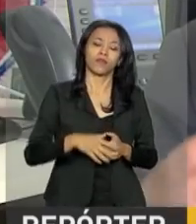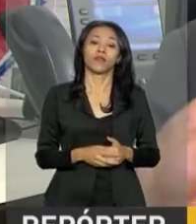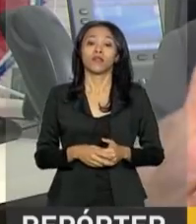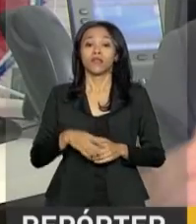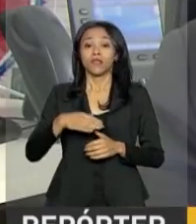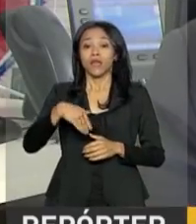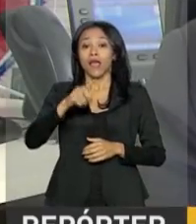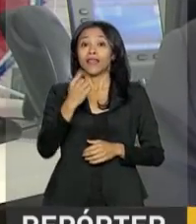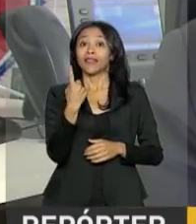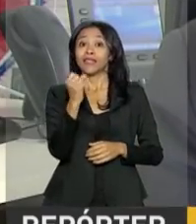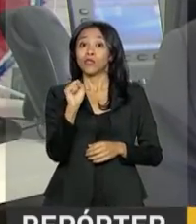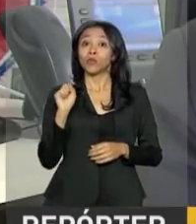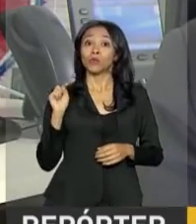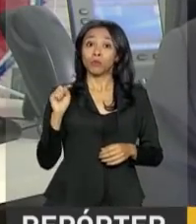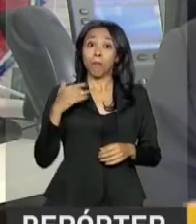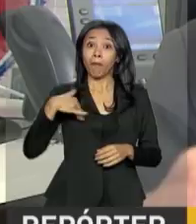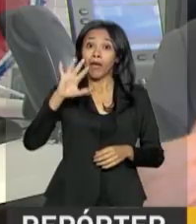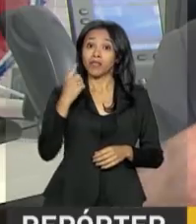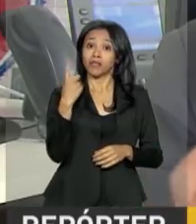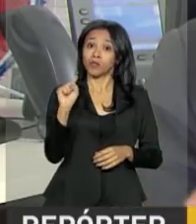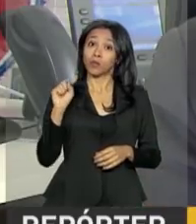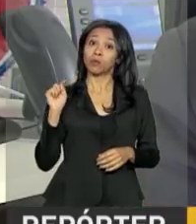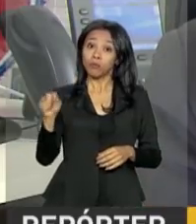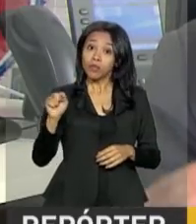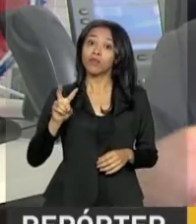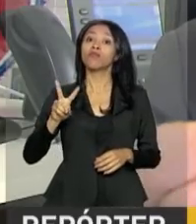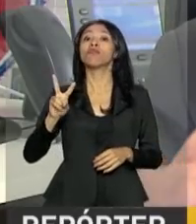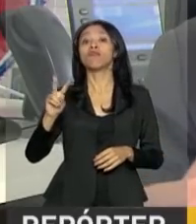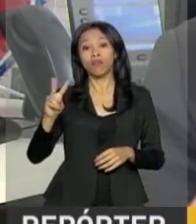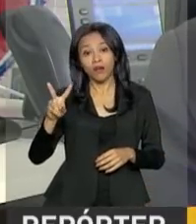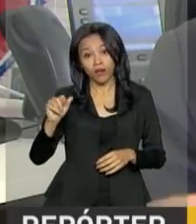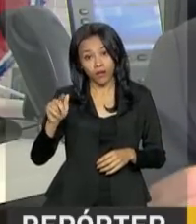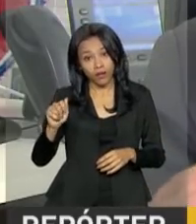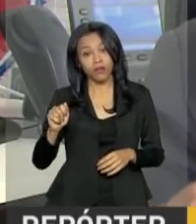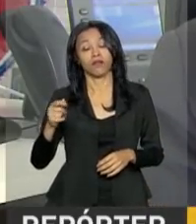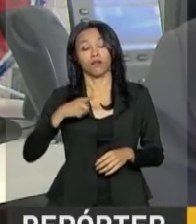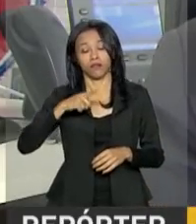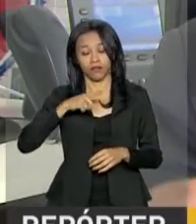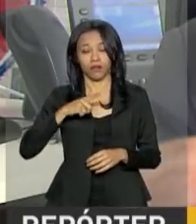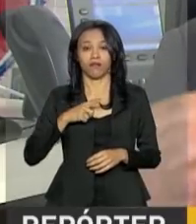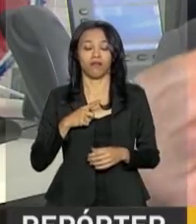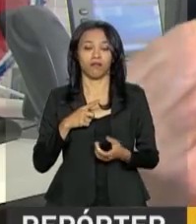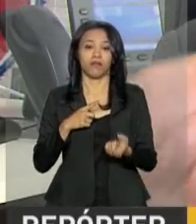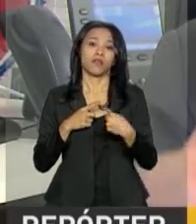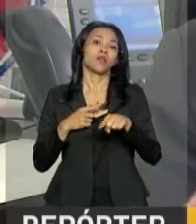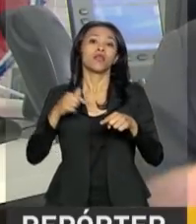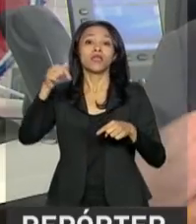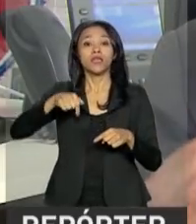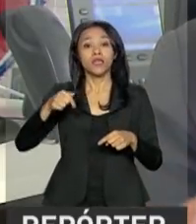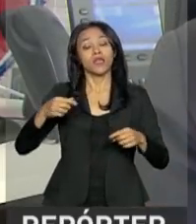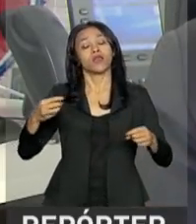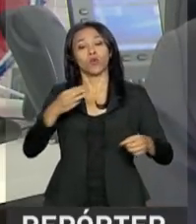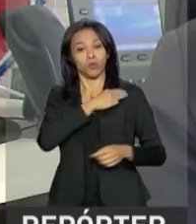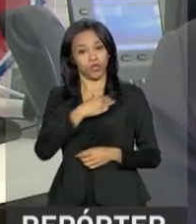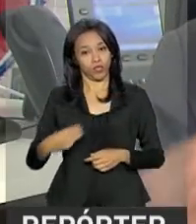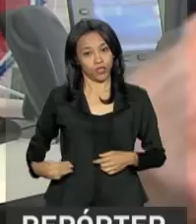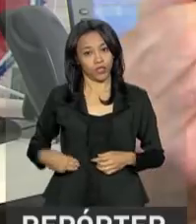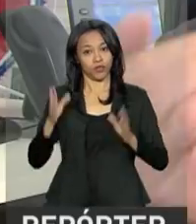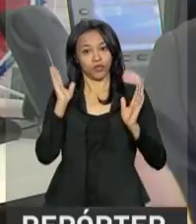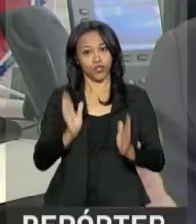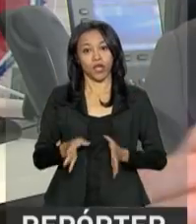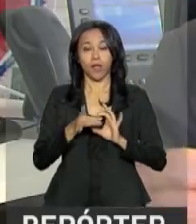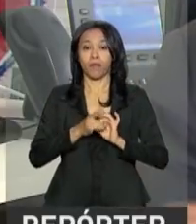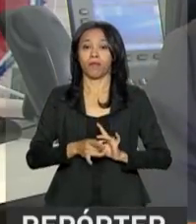vagas segundo problema mais médico os réus têm alguma deficiência com aproximadamente 1300 vagas que o nosso michel autorizou